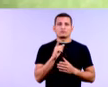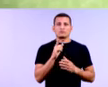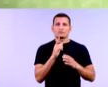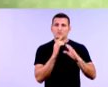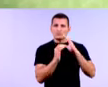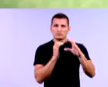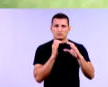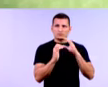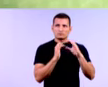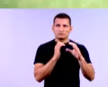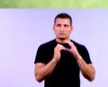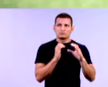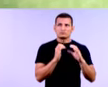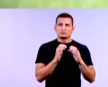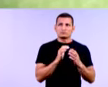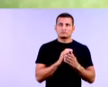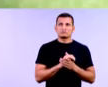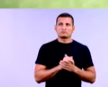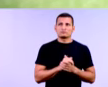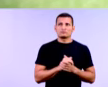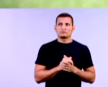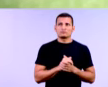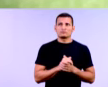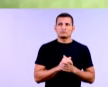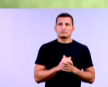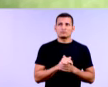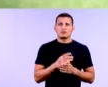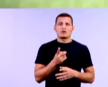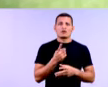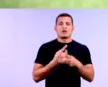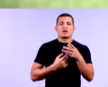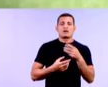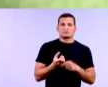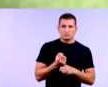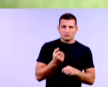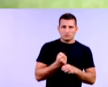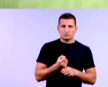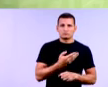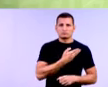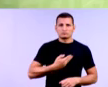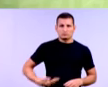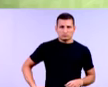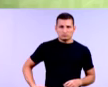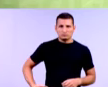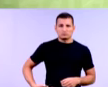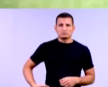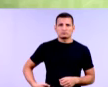comunicação para serviço, para administração pública.